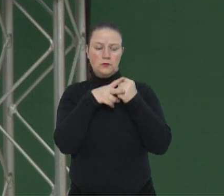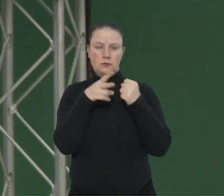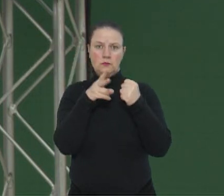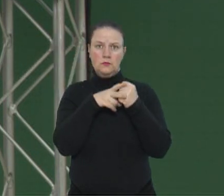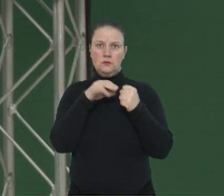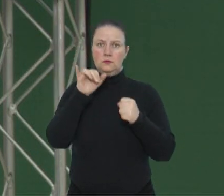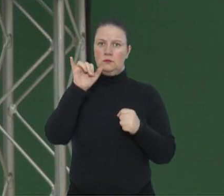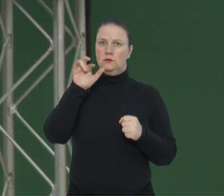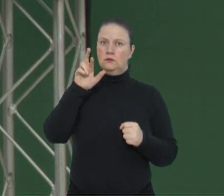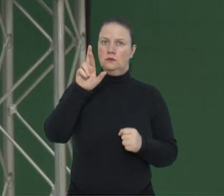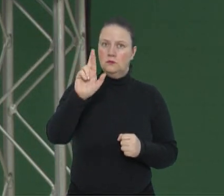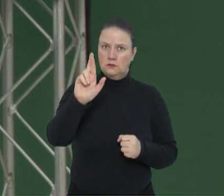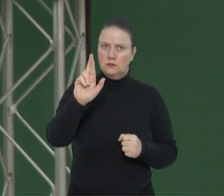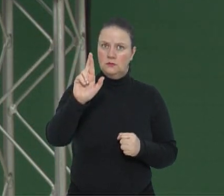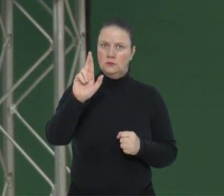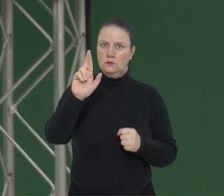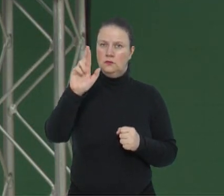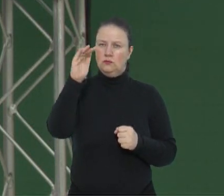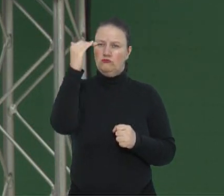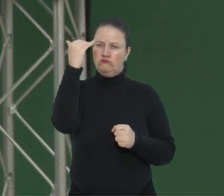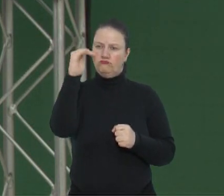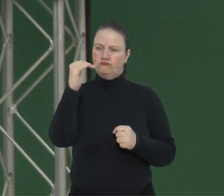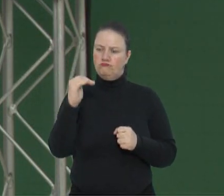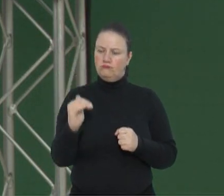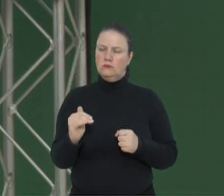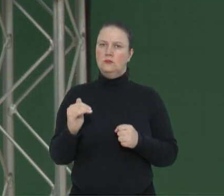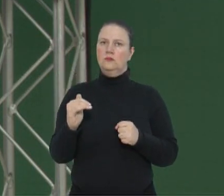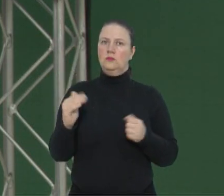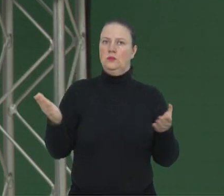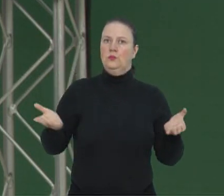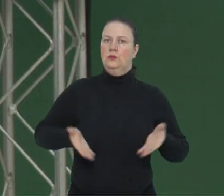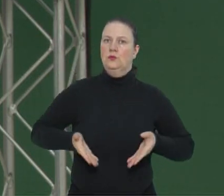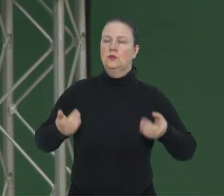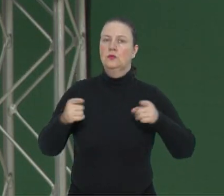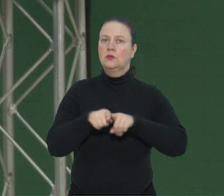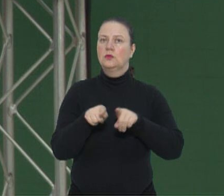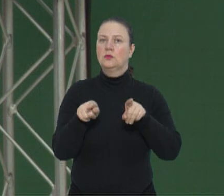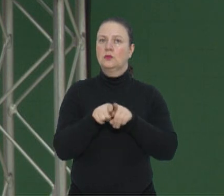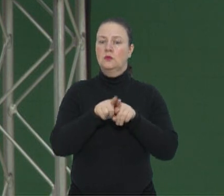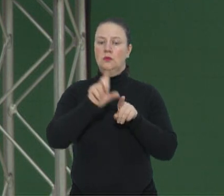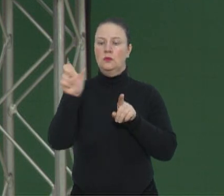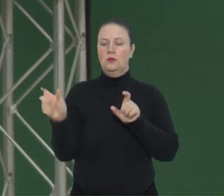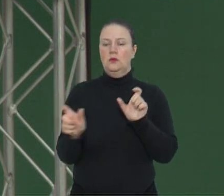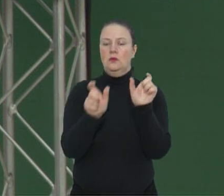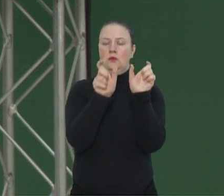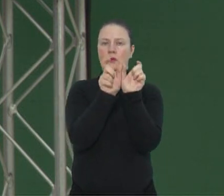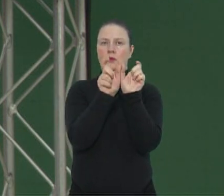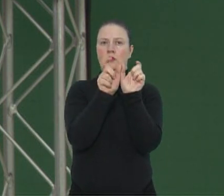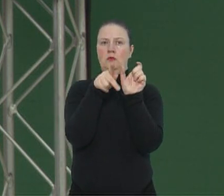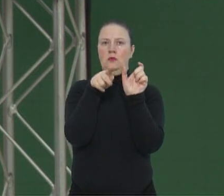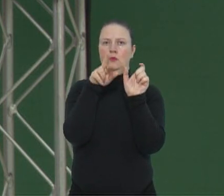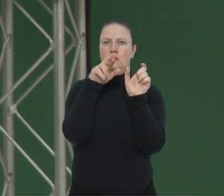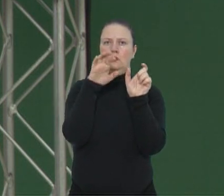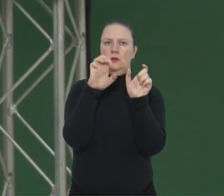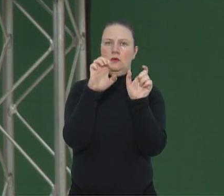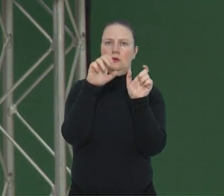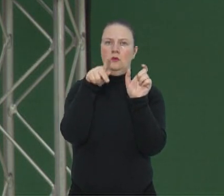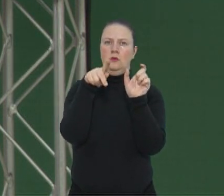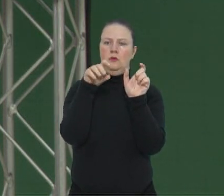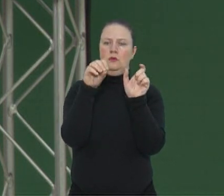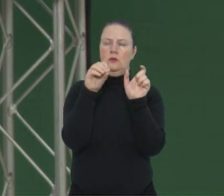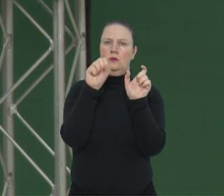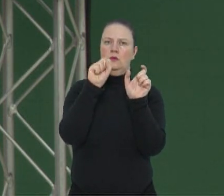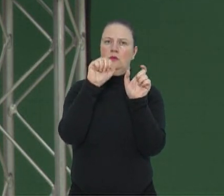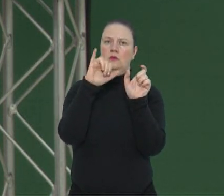verbo ir conjugado aí no presente, né? Mais a preposição a e um verbo aí no